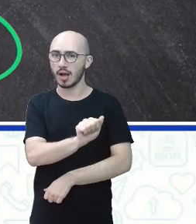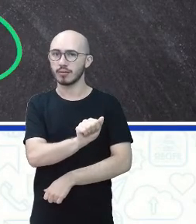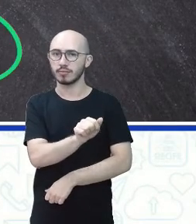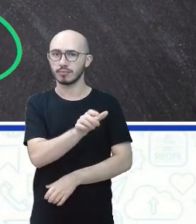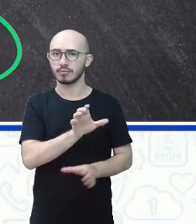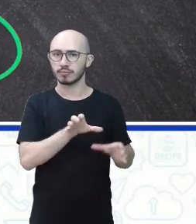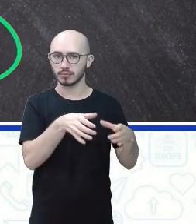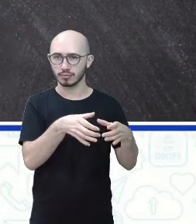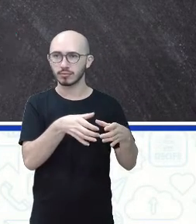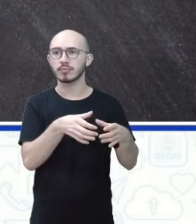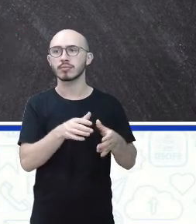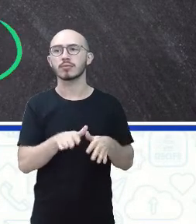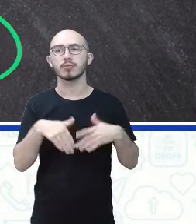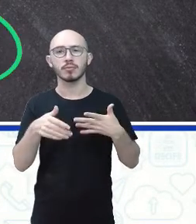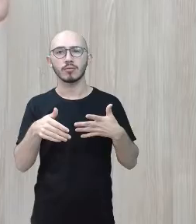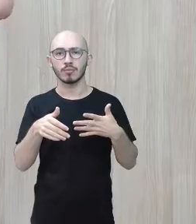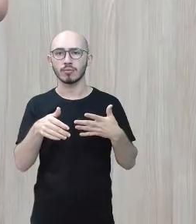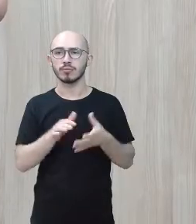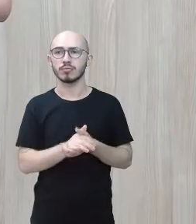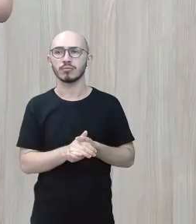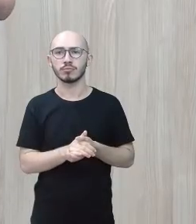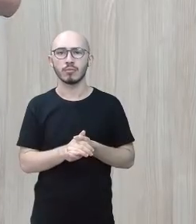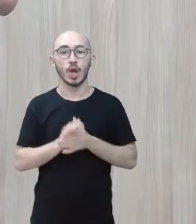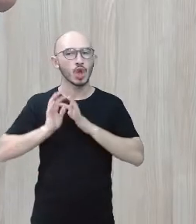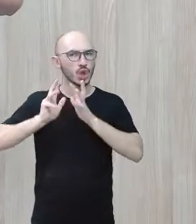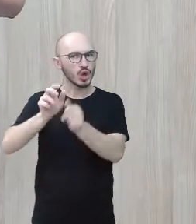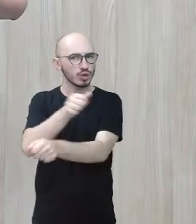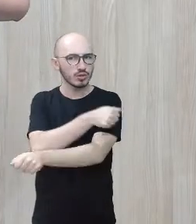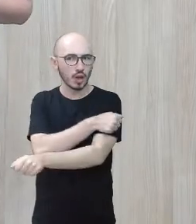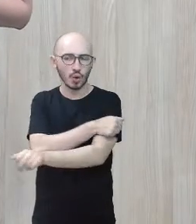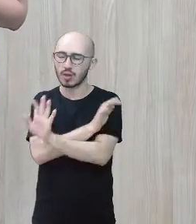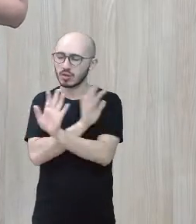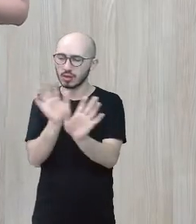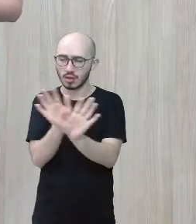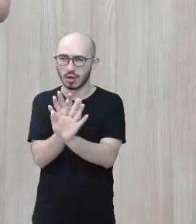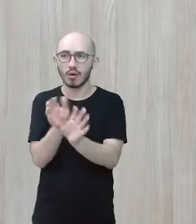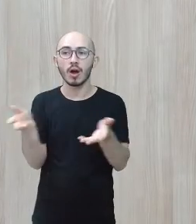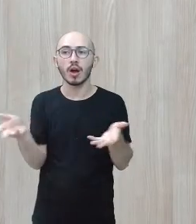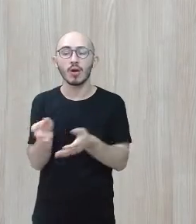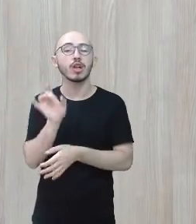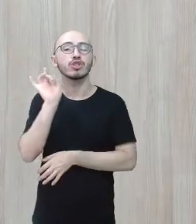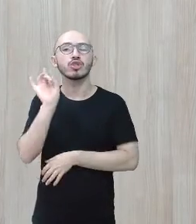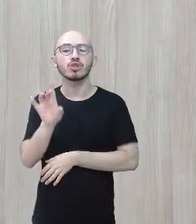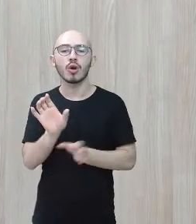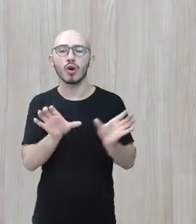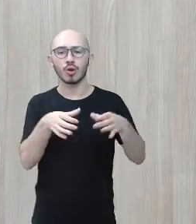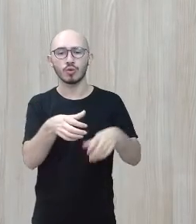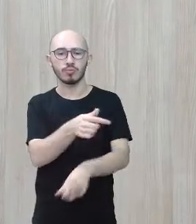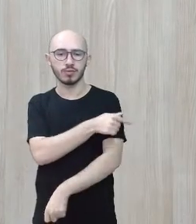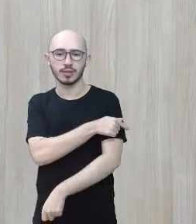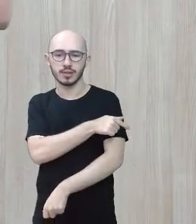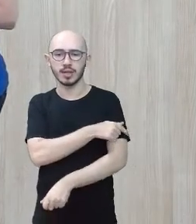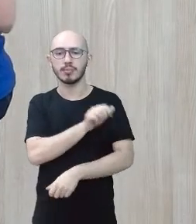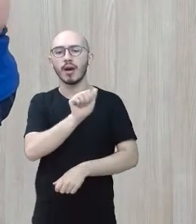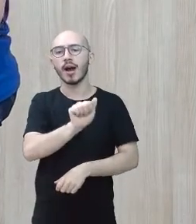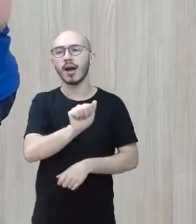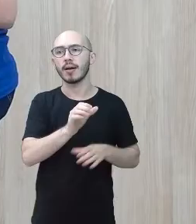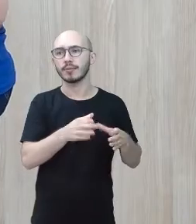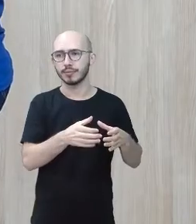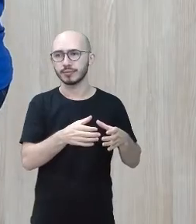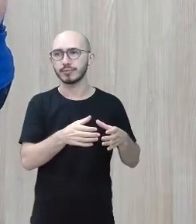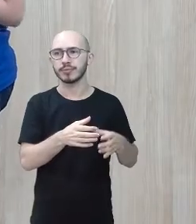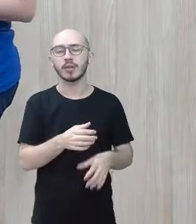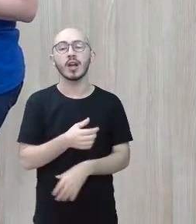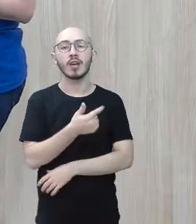fazer uma pesquisa com todos os alunos e fizemos uma pesquisa apenas no 7º ano A. A gente verificou que